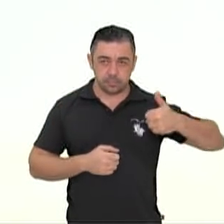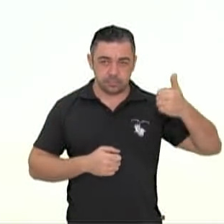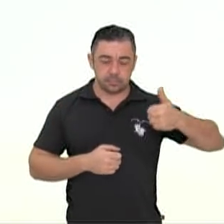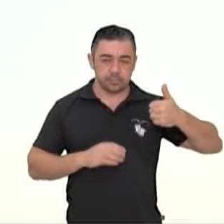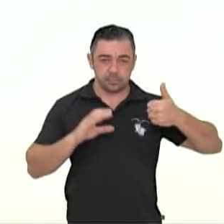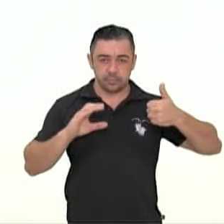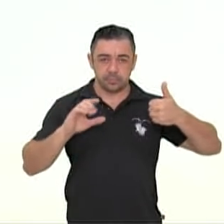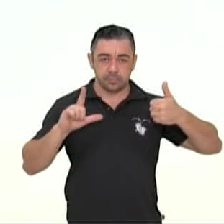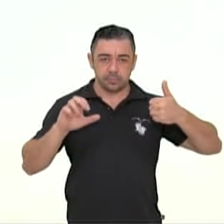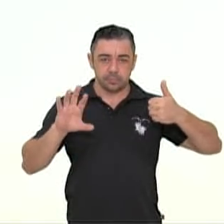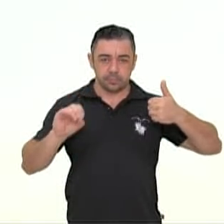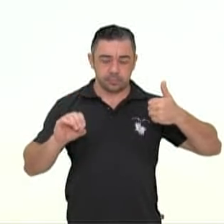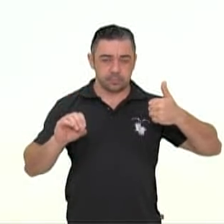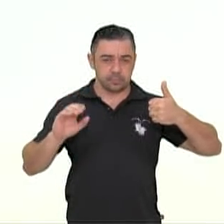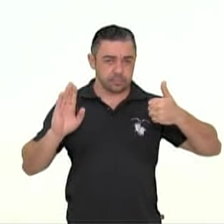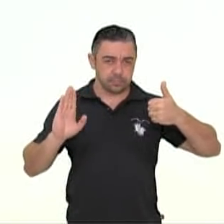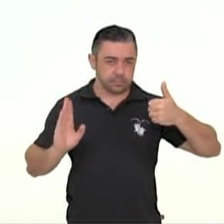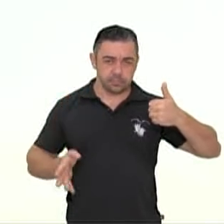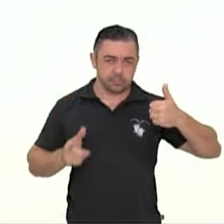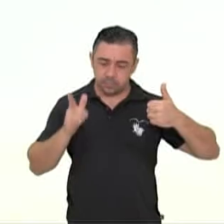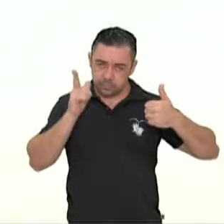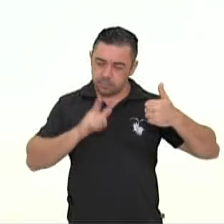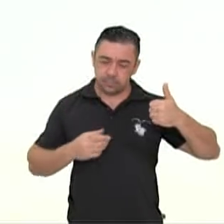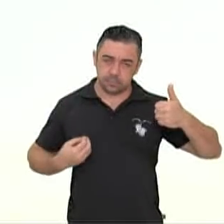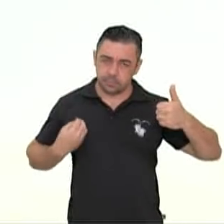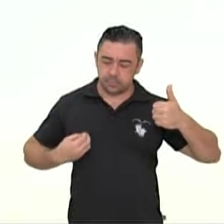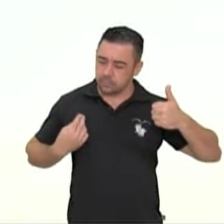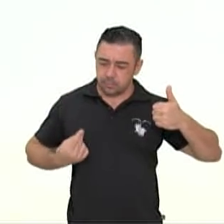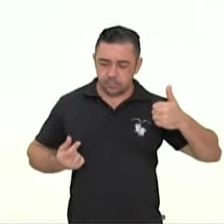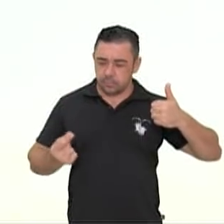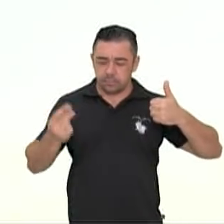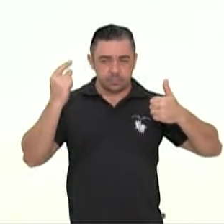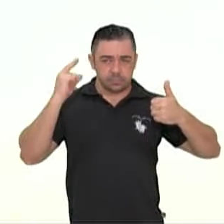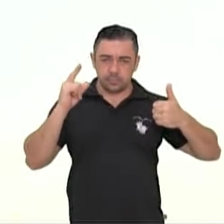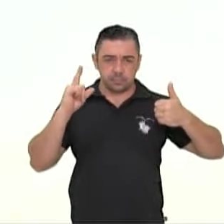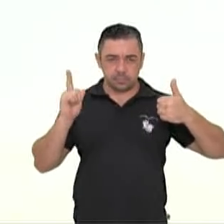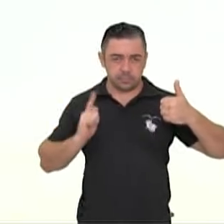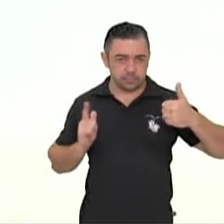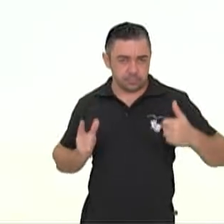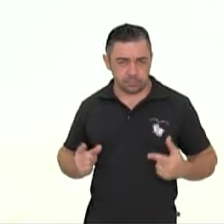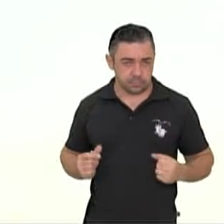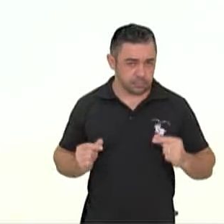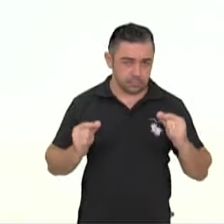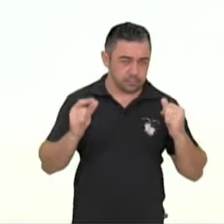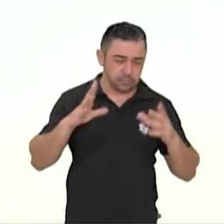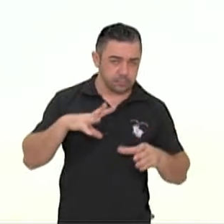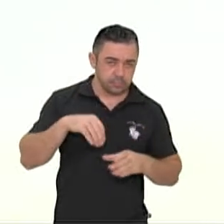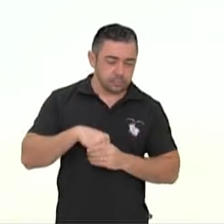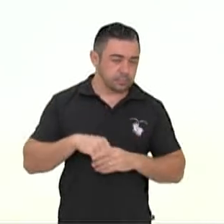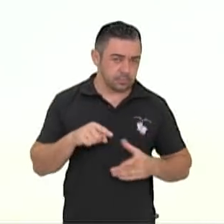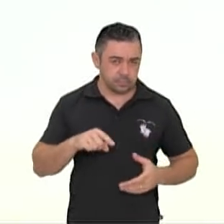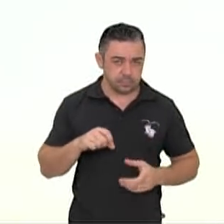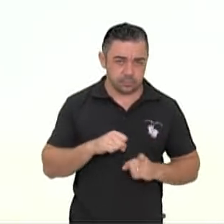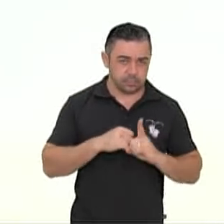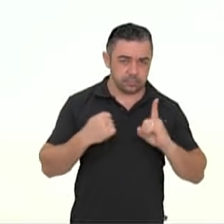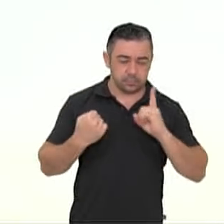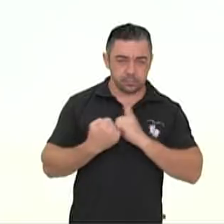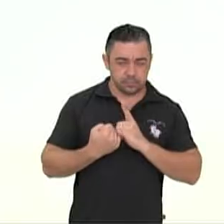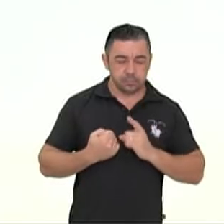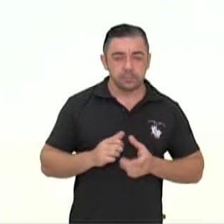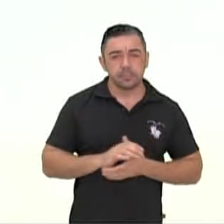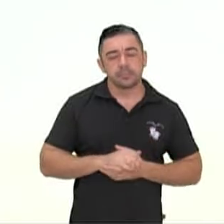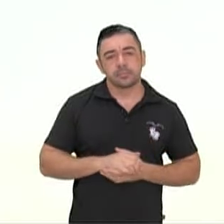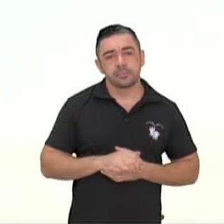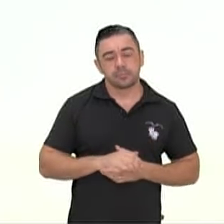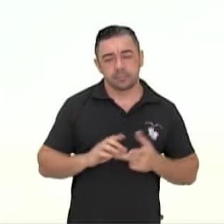estamento social, e está garantida a sua posição dentro dessa sociedade feudal.